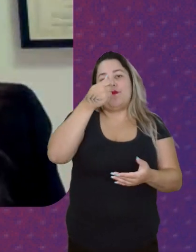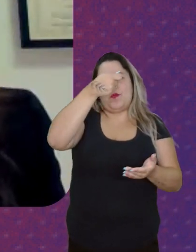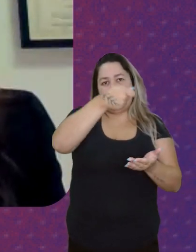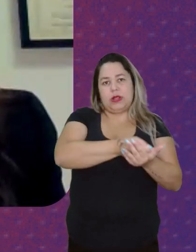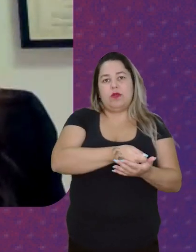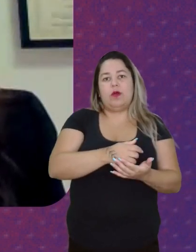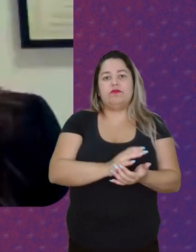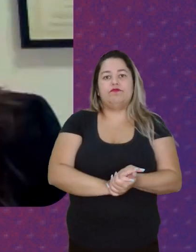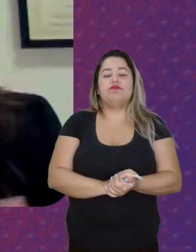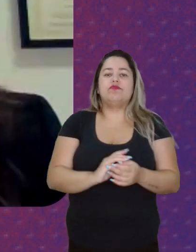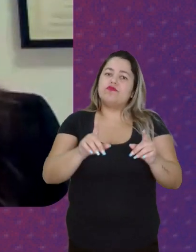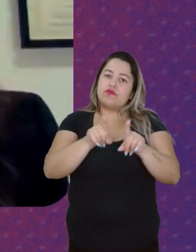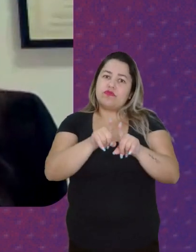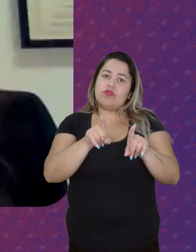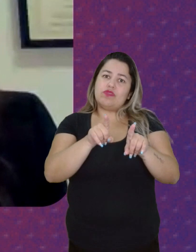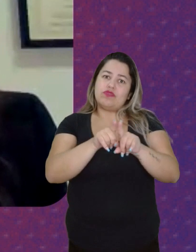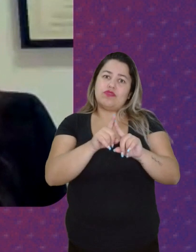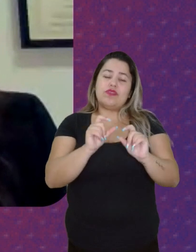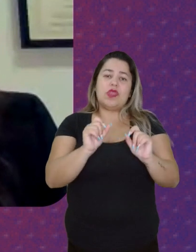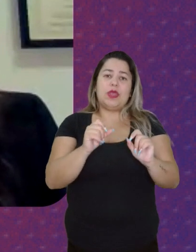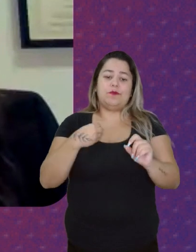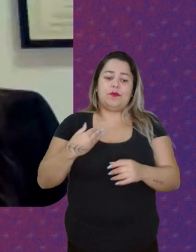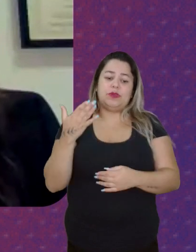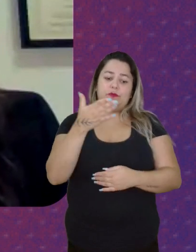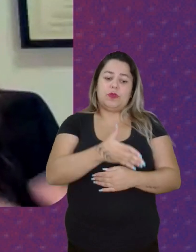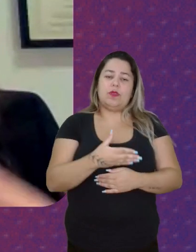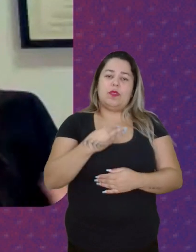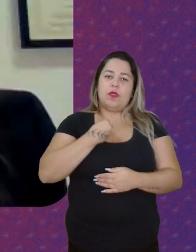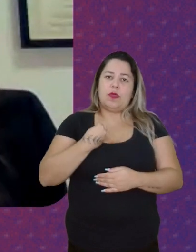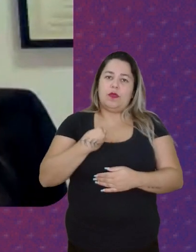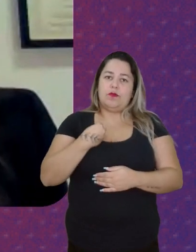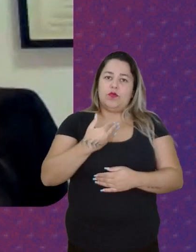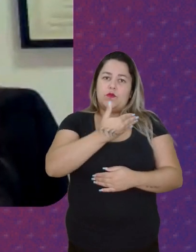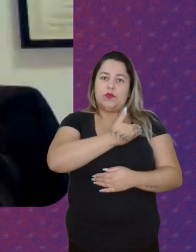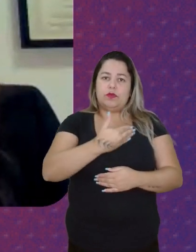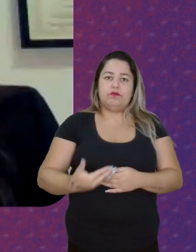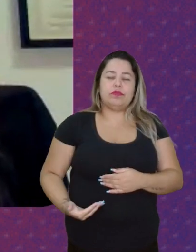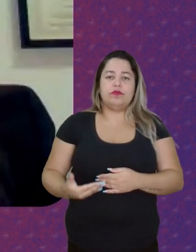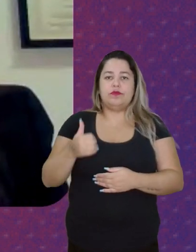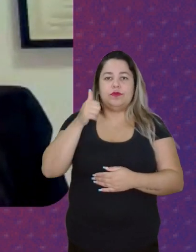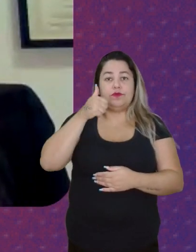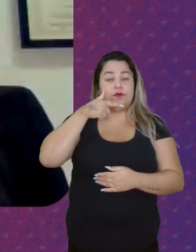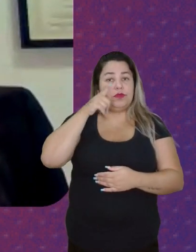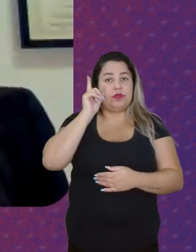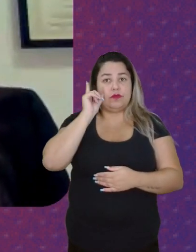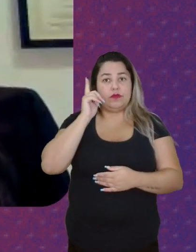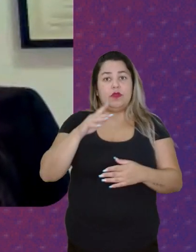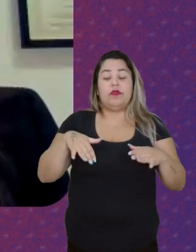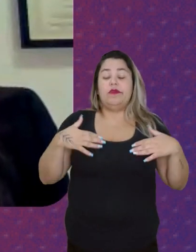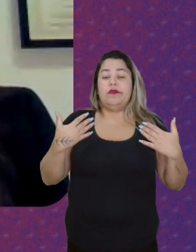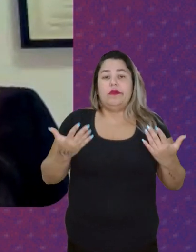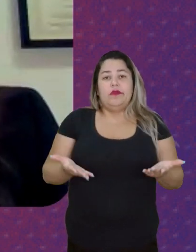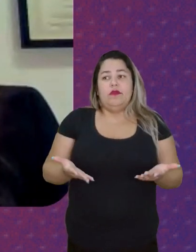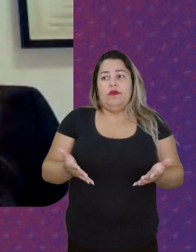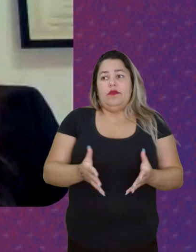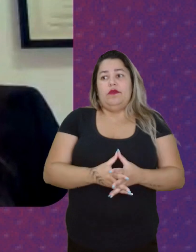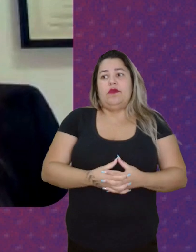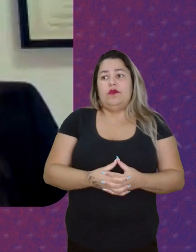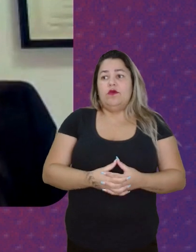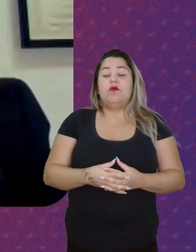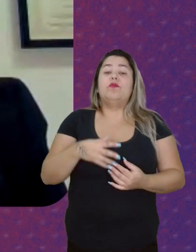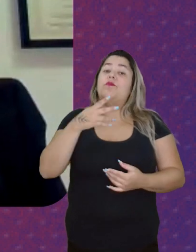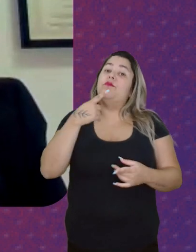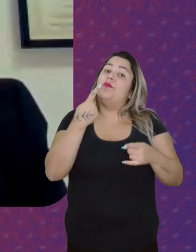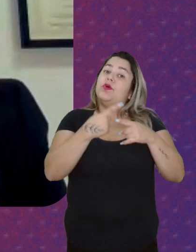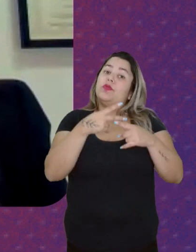E considerando que os homens já participavam da vida pública desde muito tempo antes. Bom, enfim, por que eu estou